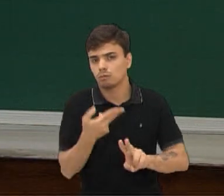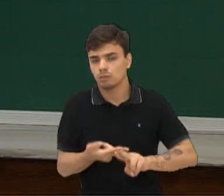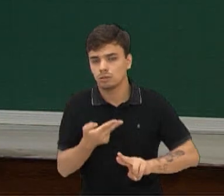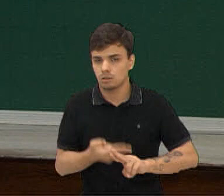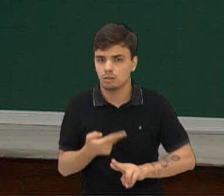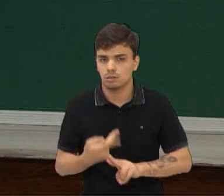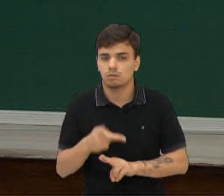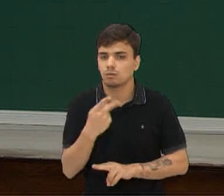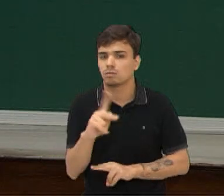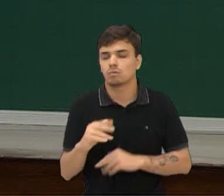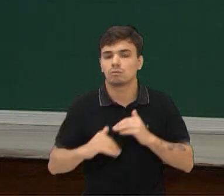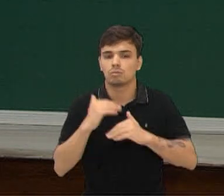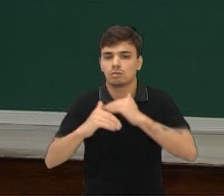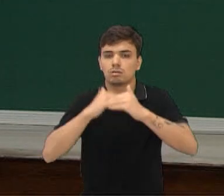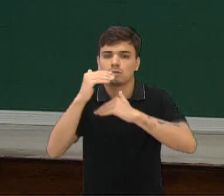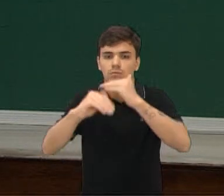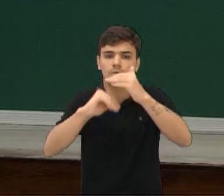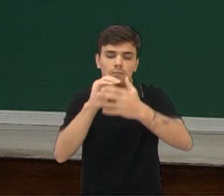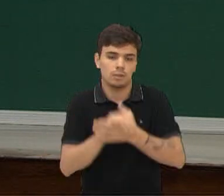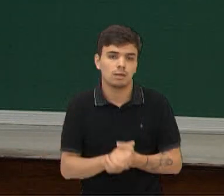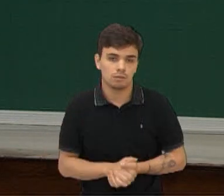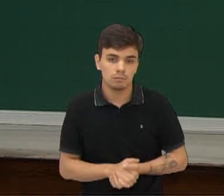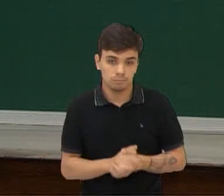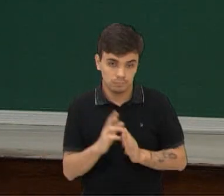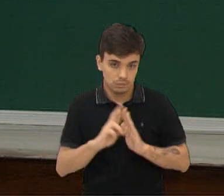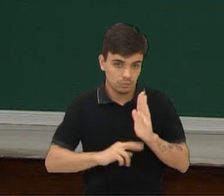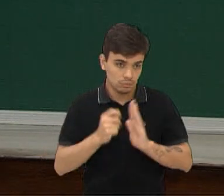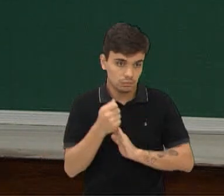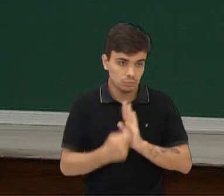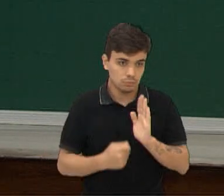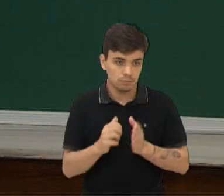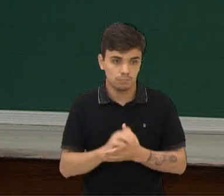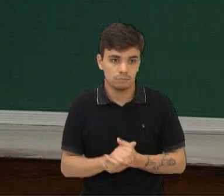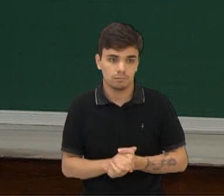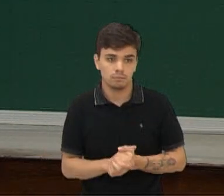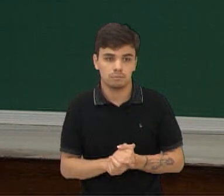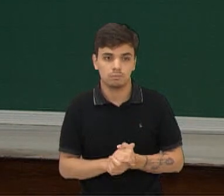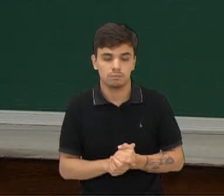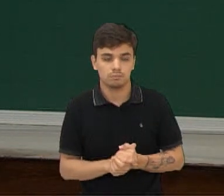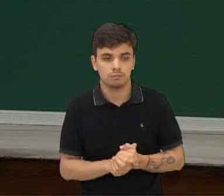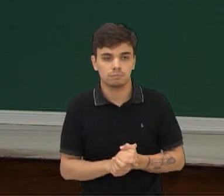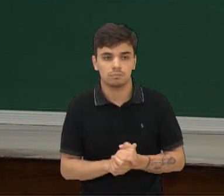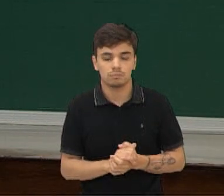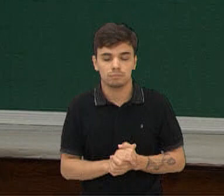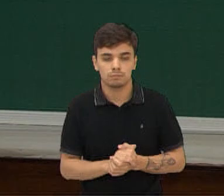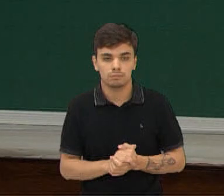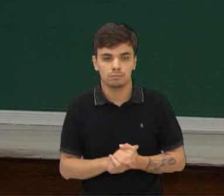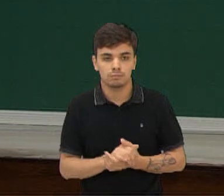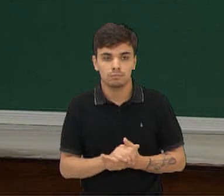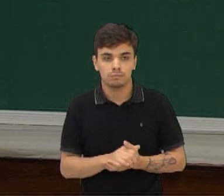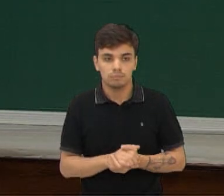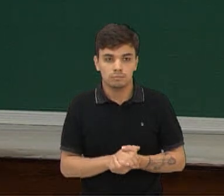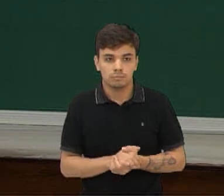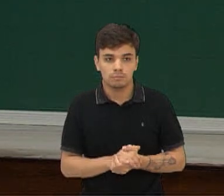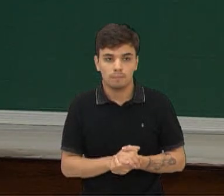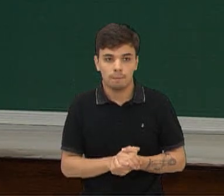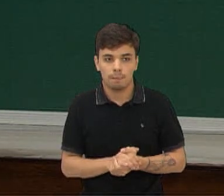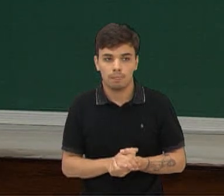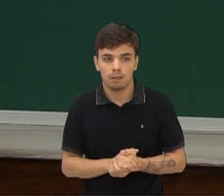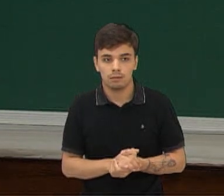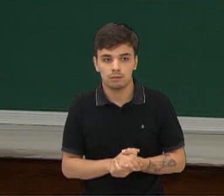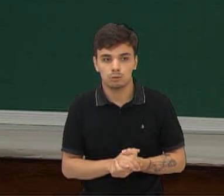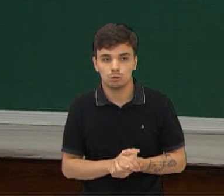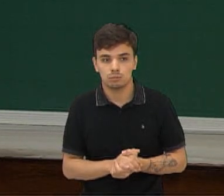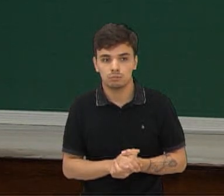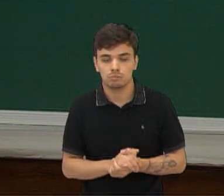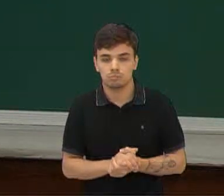ali no teu desenvolvimento, no desenvolvimento da tua redação do Enem, tá bom? Vamos lá para o próximo? Agora aqui a gente